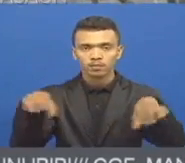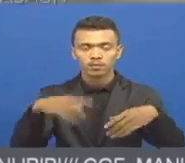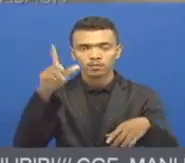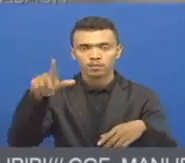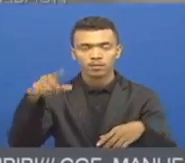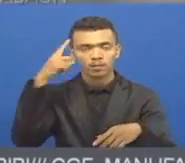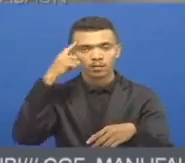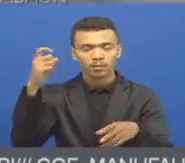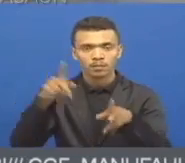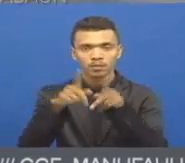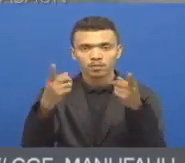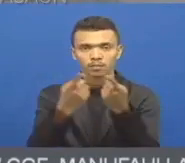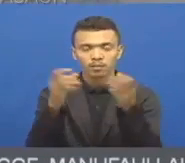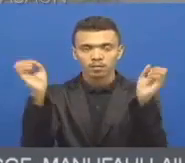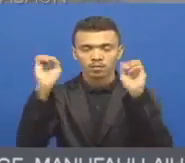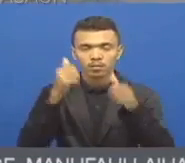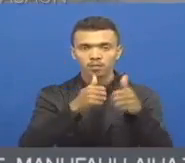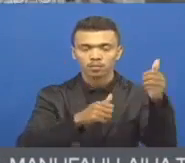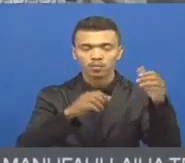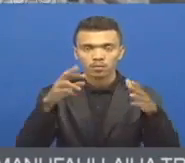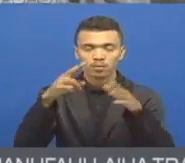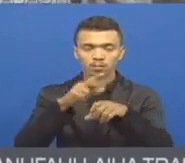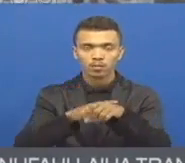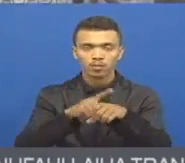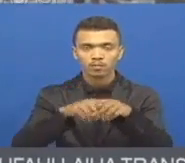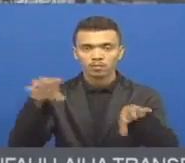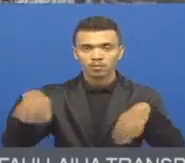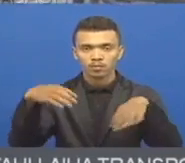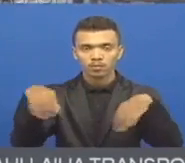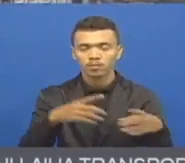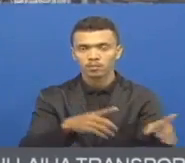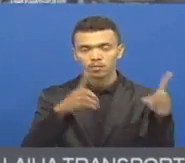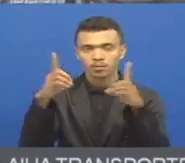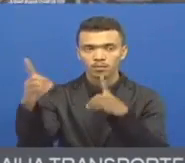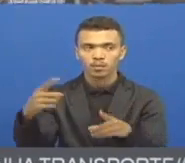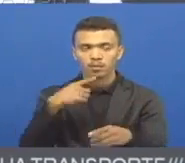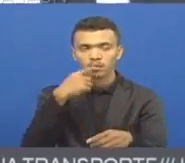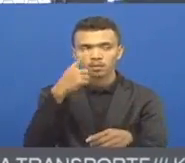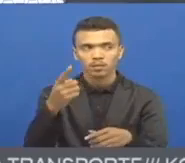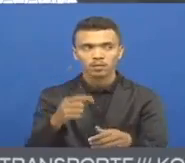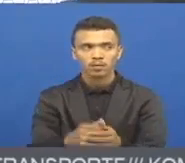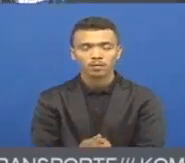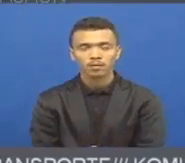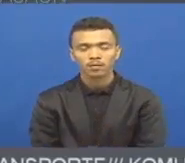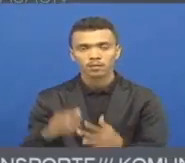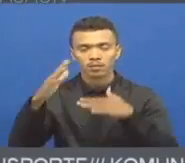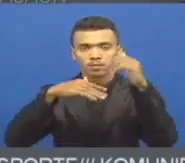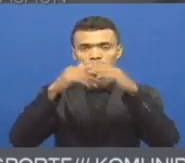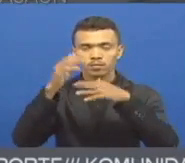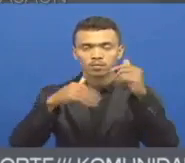empresa construtora, lá cumpre tempo serviço, nebe estabelece ona. Ne afirma, tirou os projeto construção